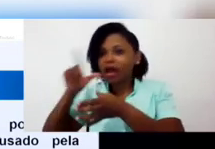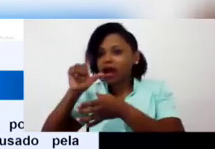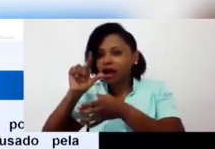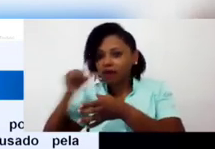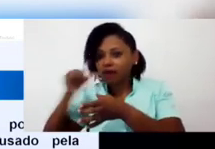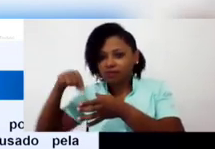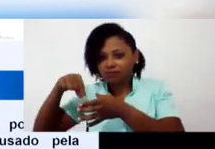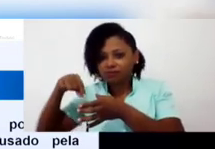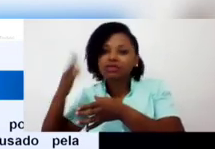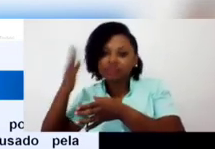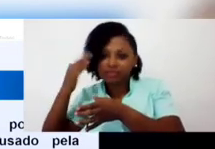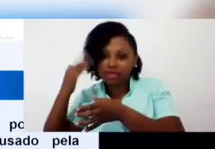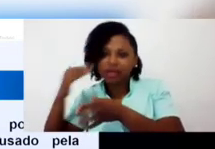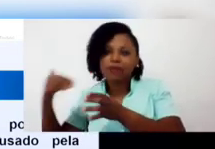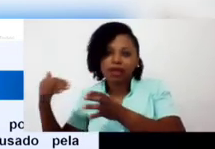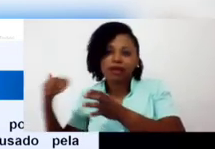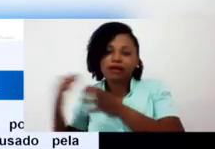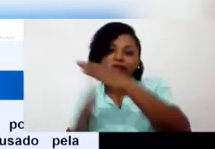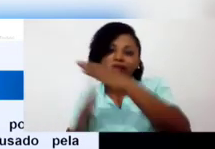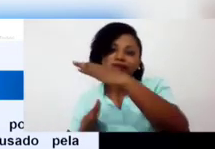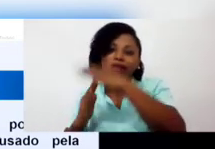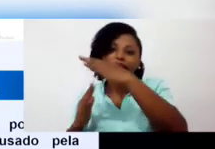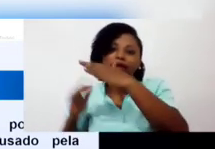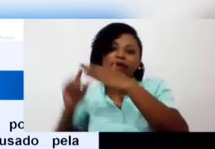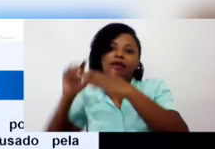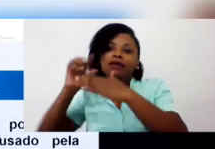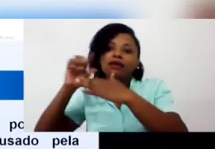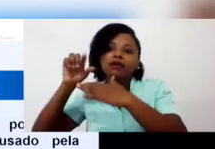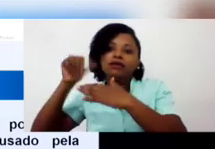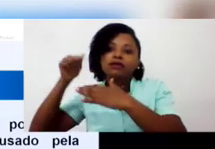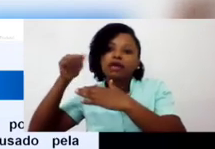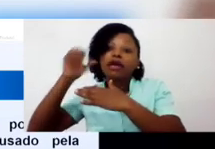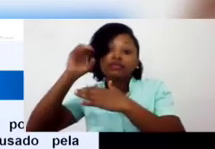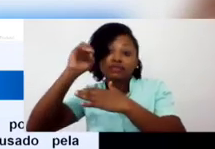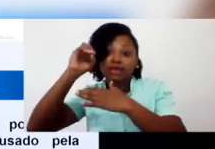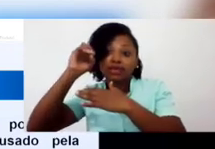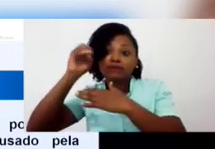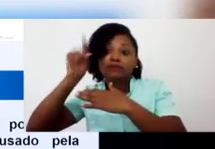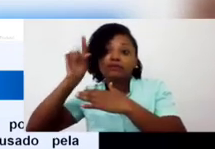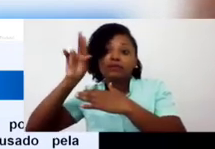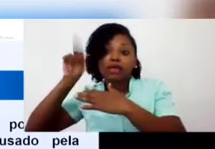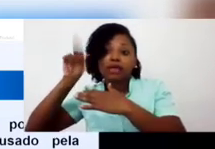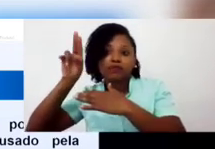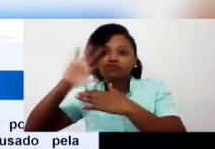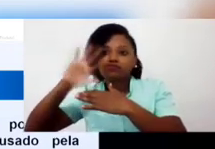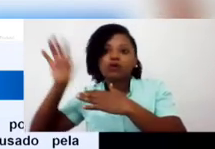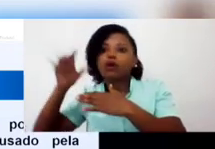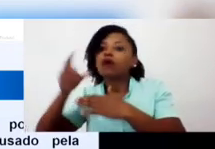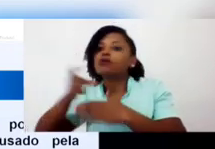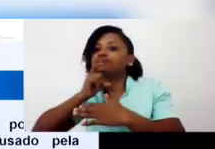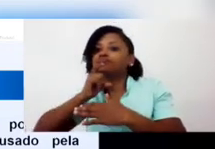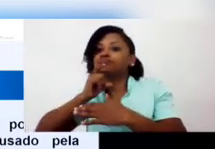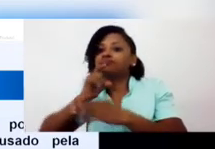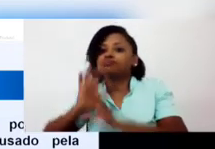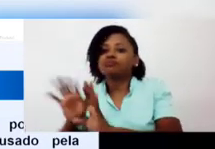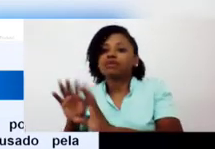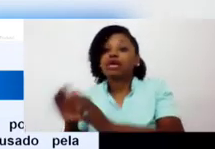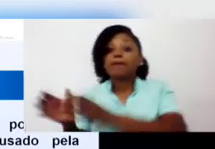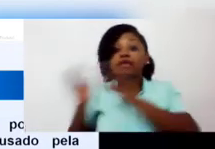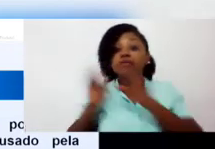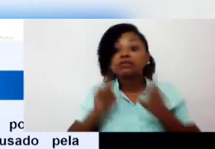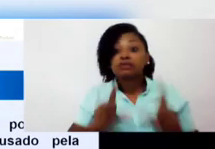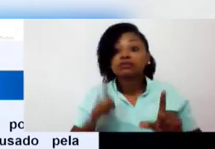água, você sabe que a água solidifica a 0 graus Celsius, né? Mas se eu colocar